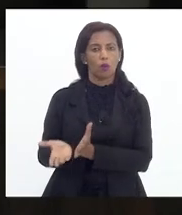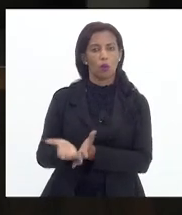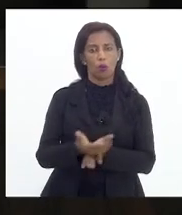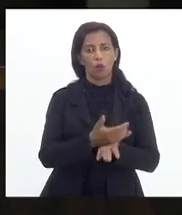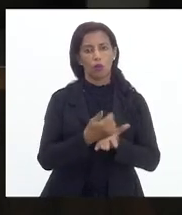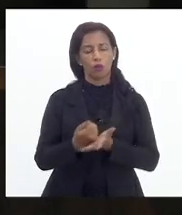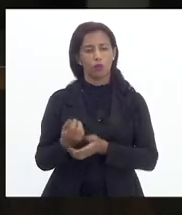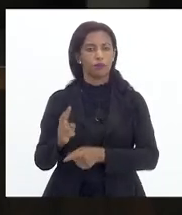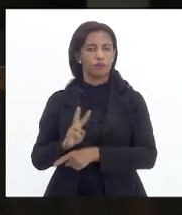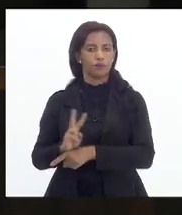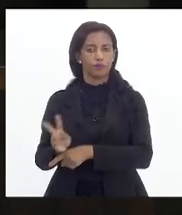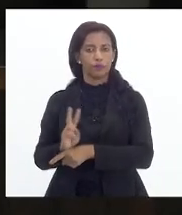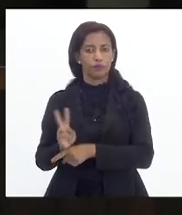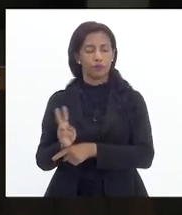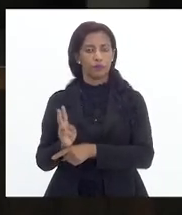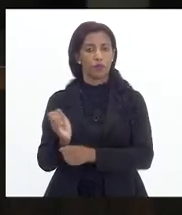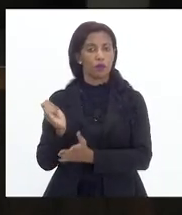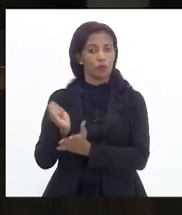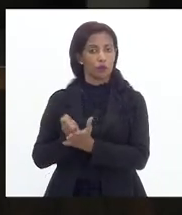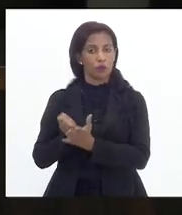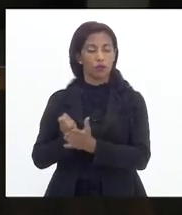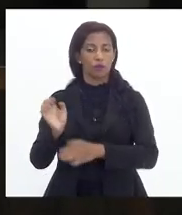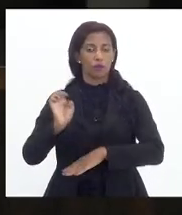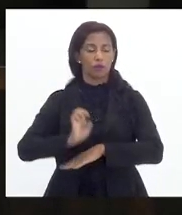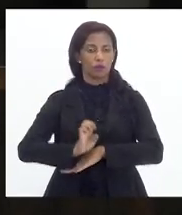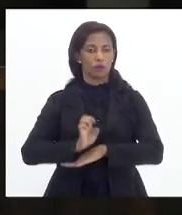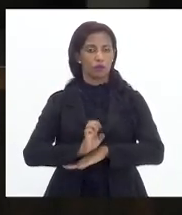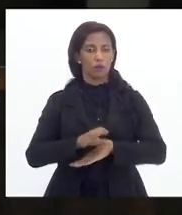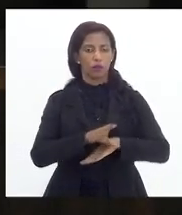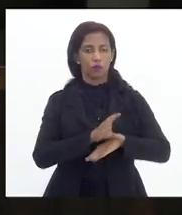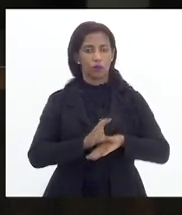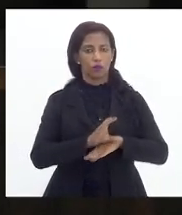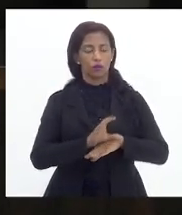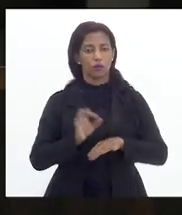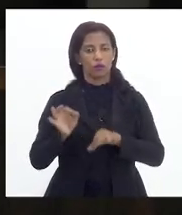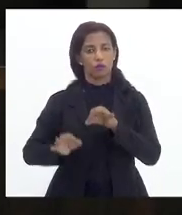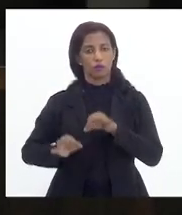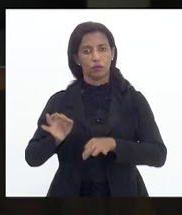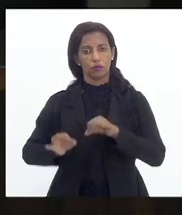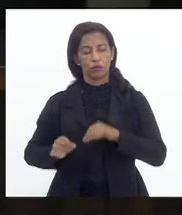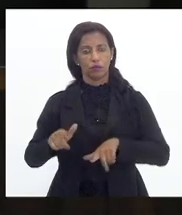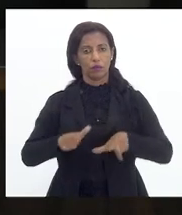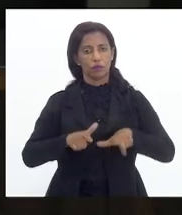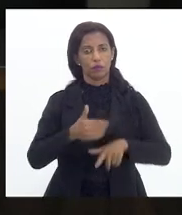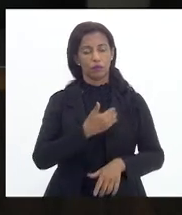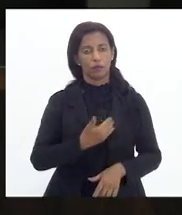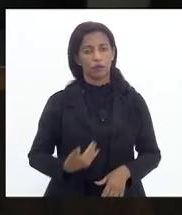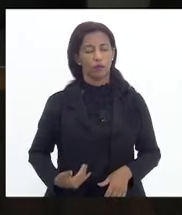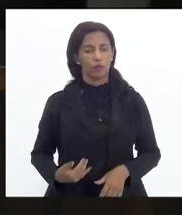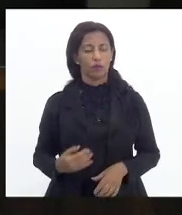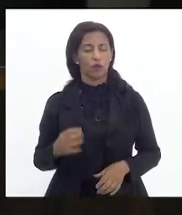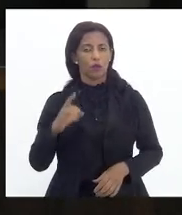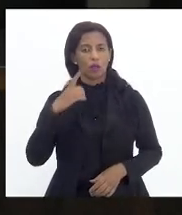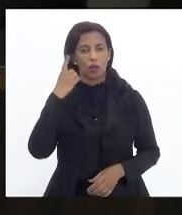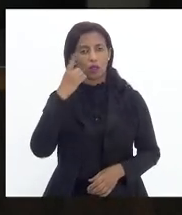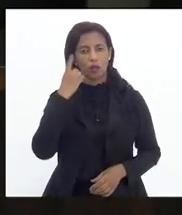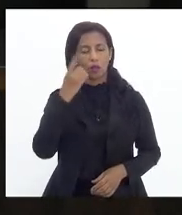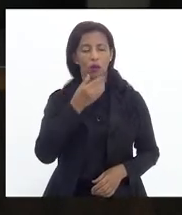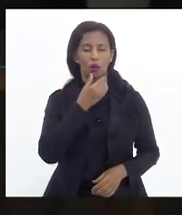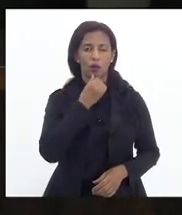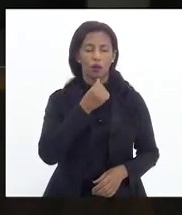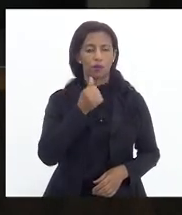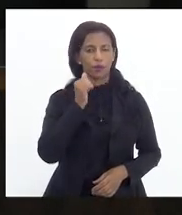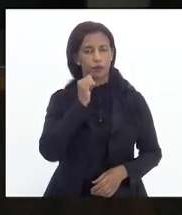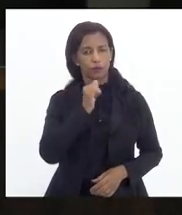Estadual de fiscalização dos tributos estaduais construção de justiça e de servidores públicos os senhores deputados e